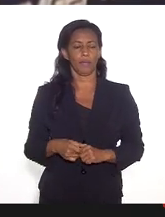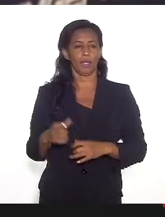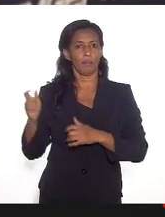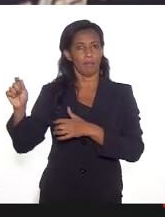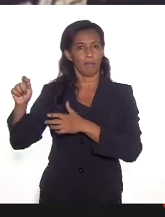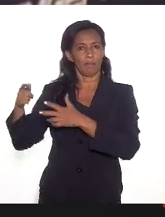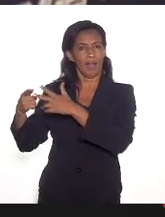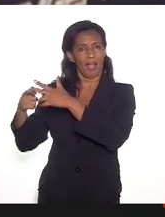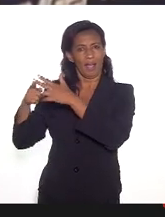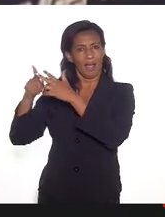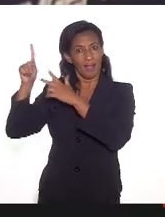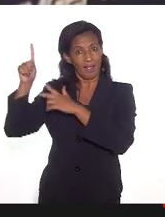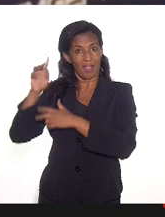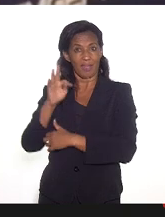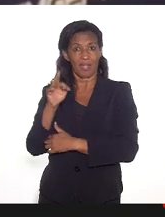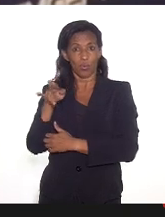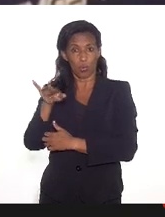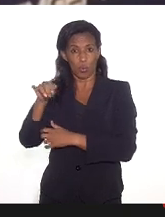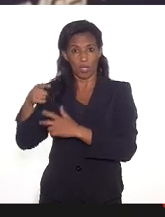desmontado na Turquia.